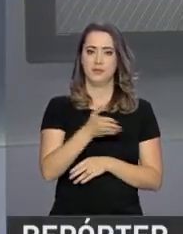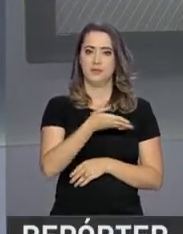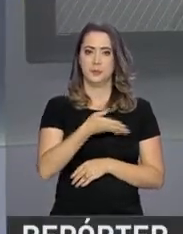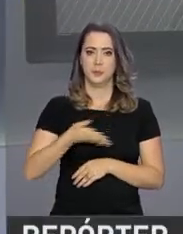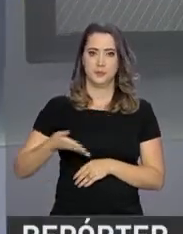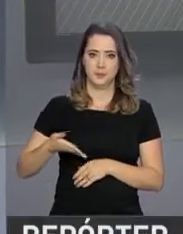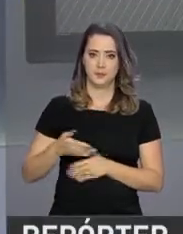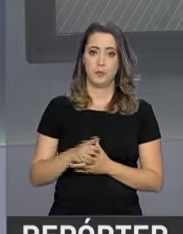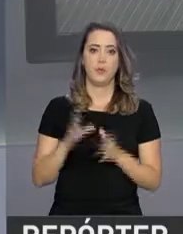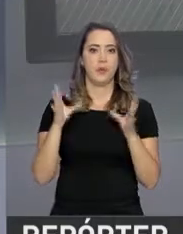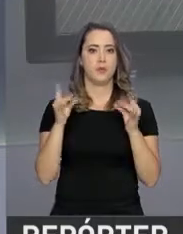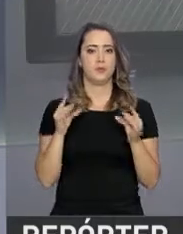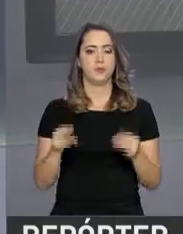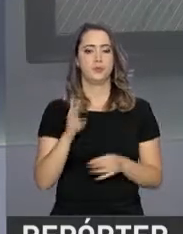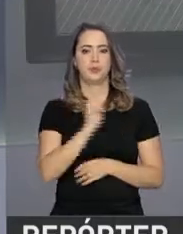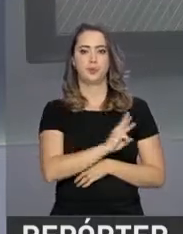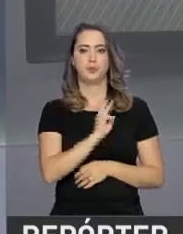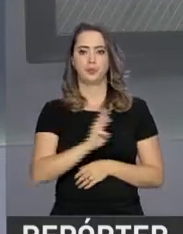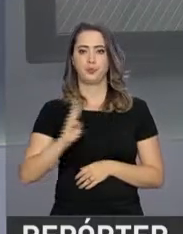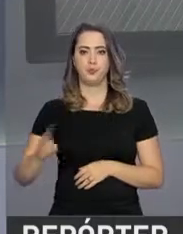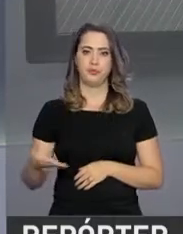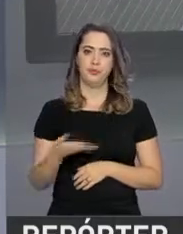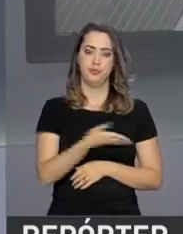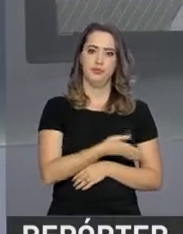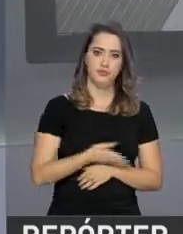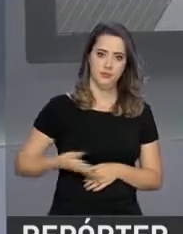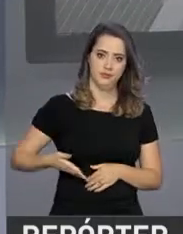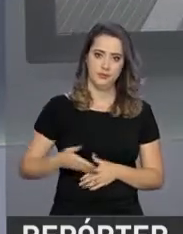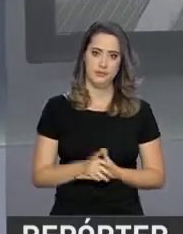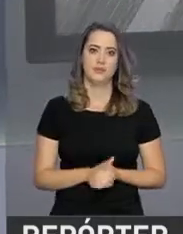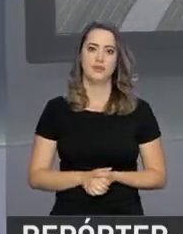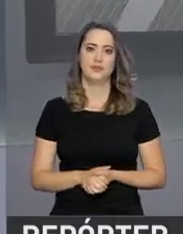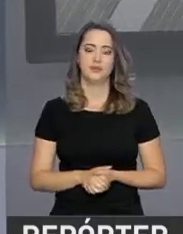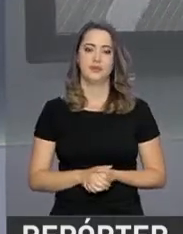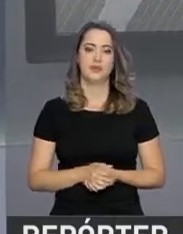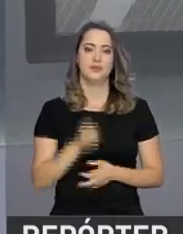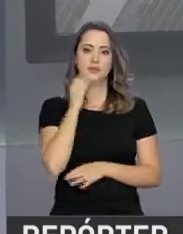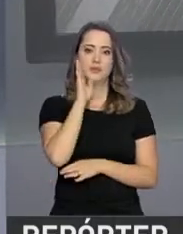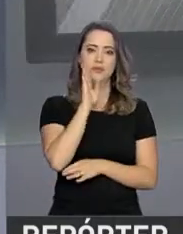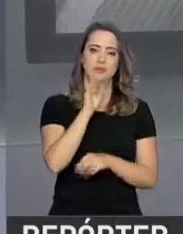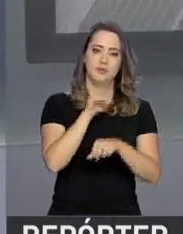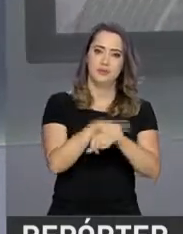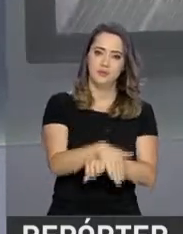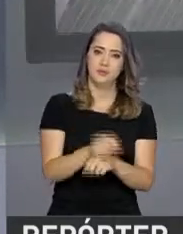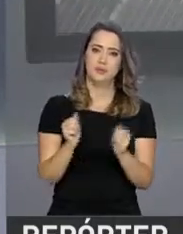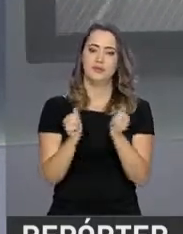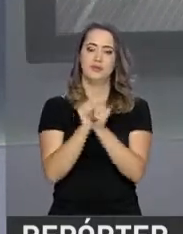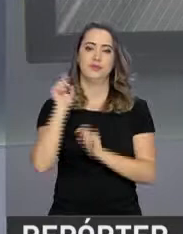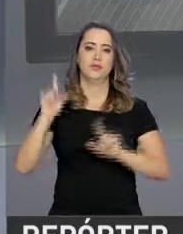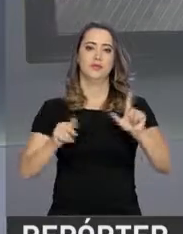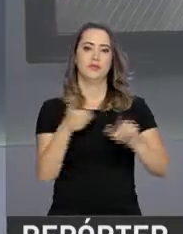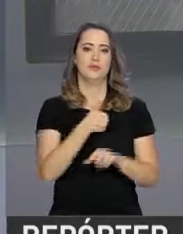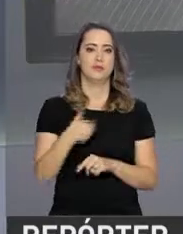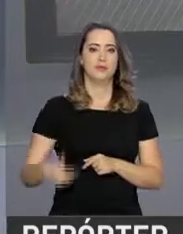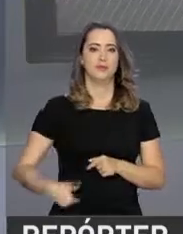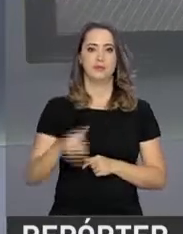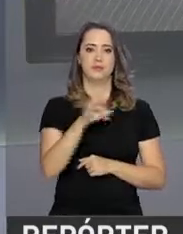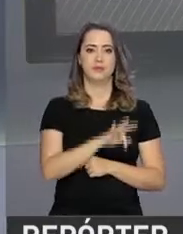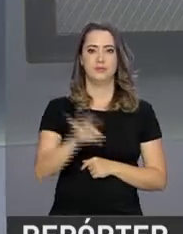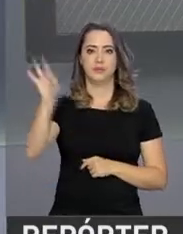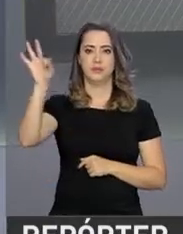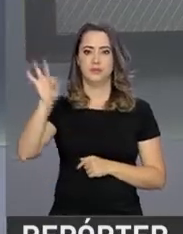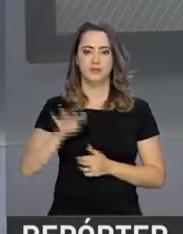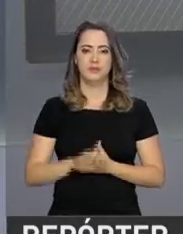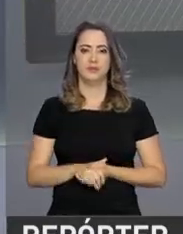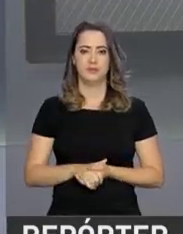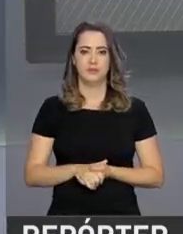no YouTube. E toda a nossa programação também está na página da NBR na internet. Uma boa noite para você e continue com a gente na NBR,